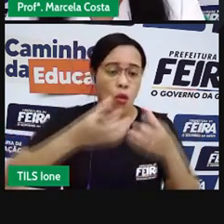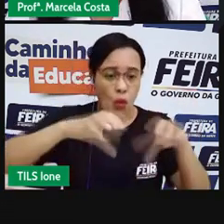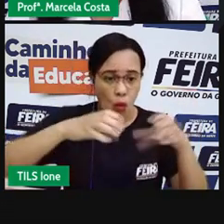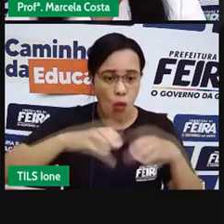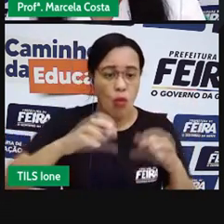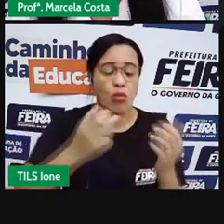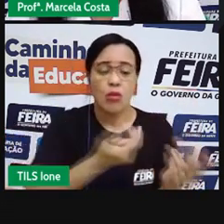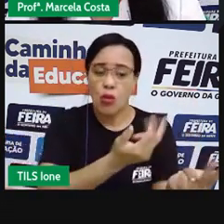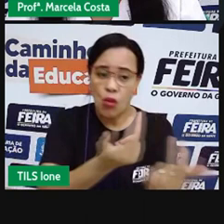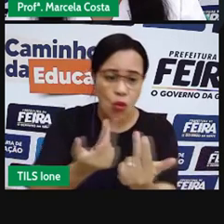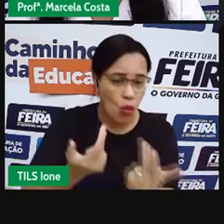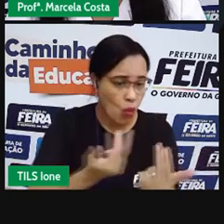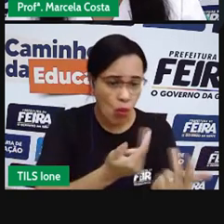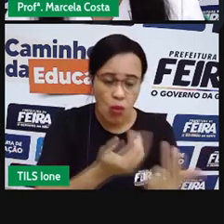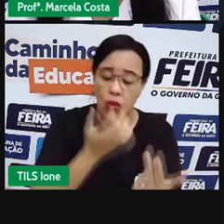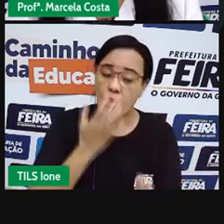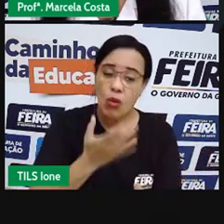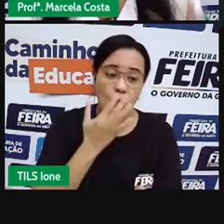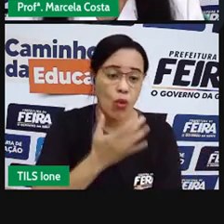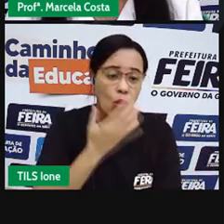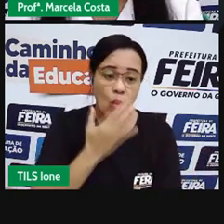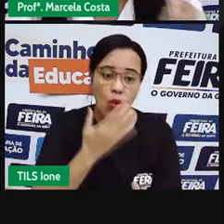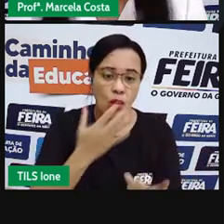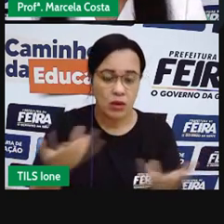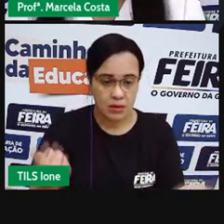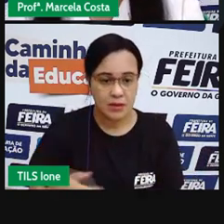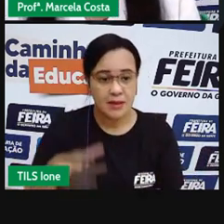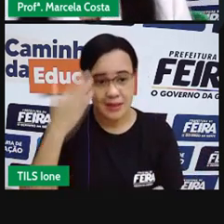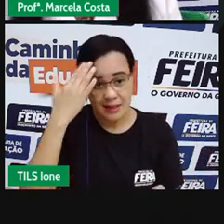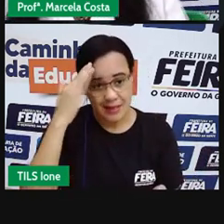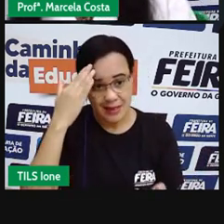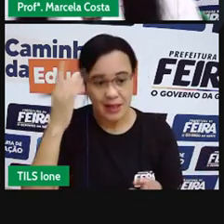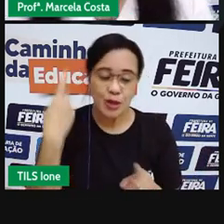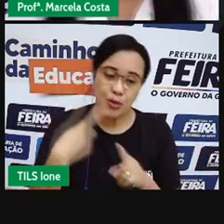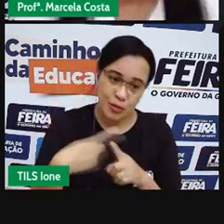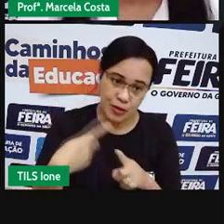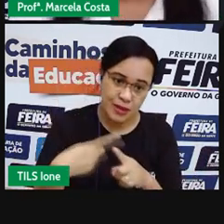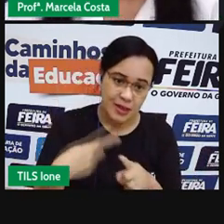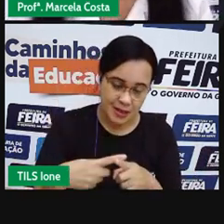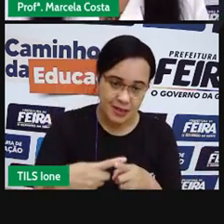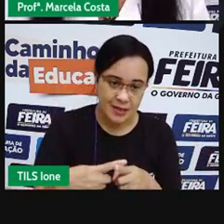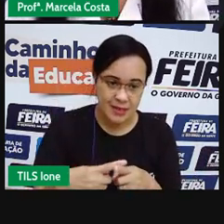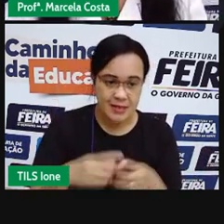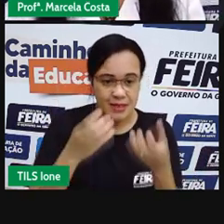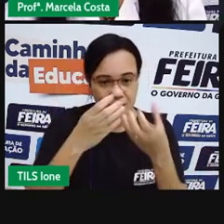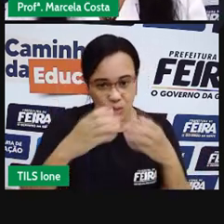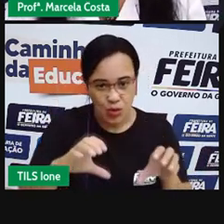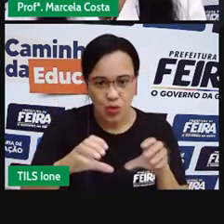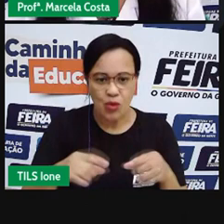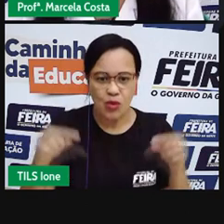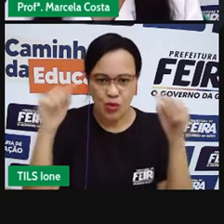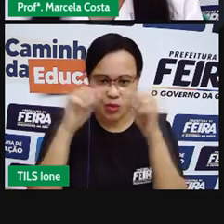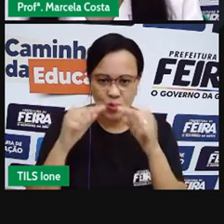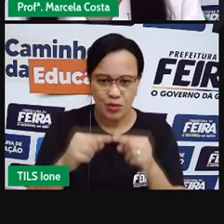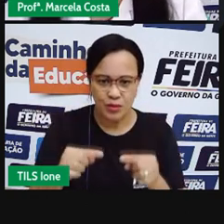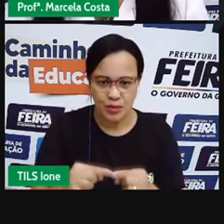nessas colorações. Entendeu por que os ovos têm cores diferentes?